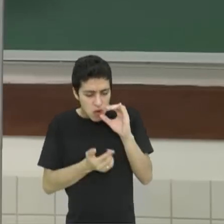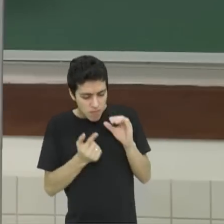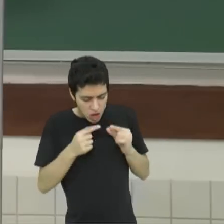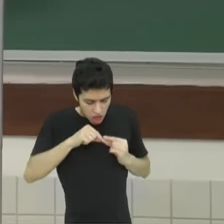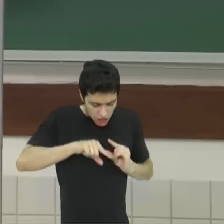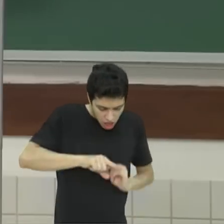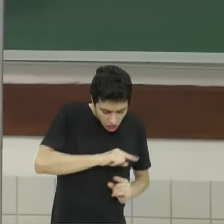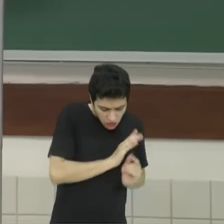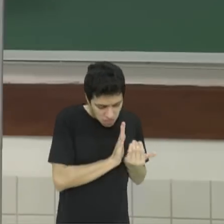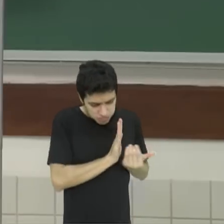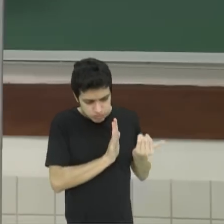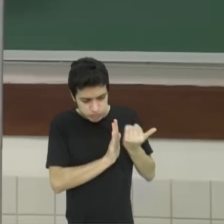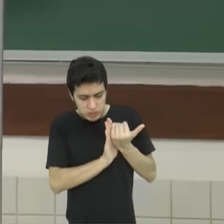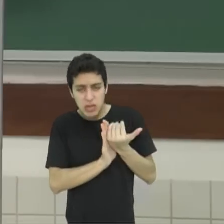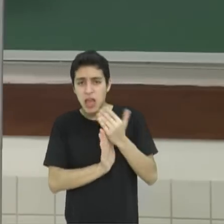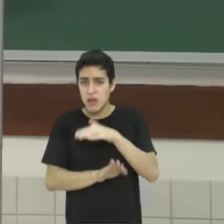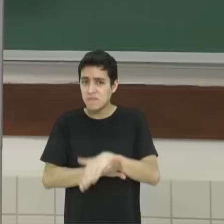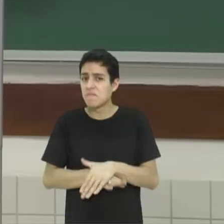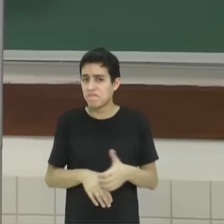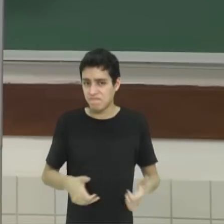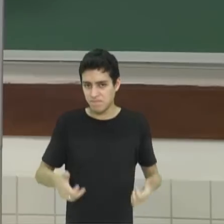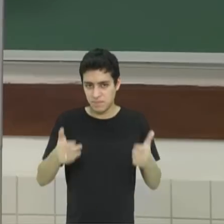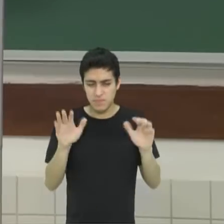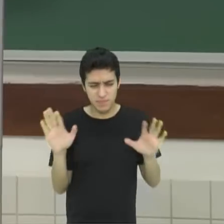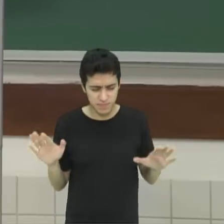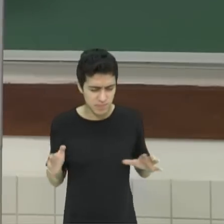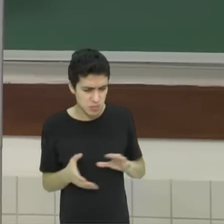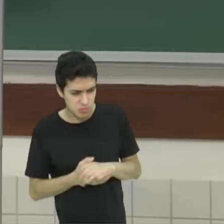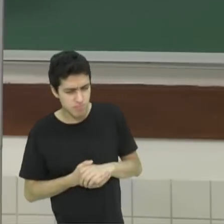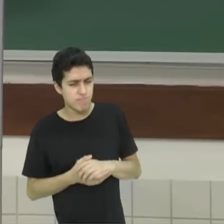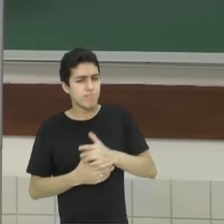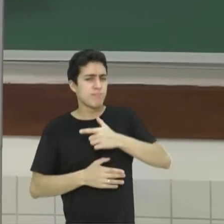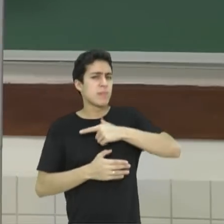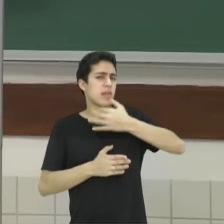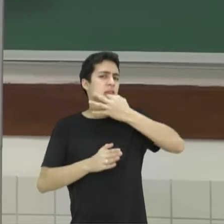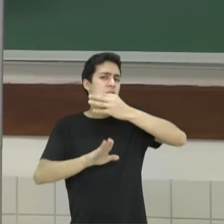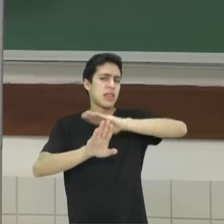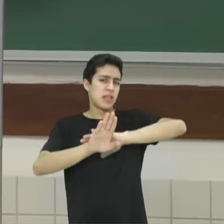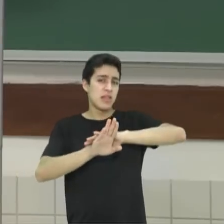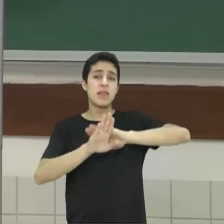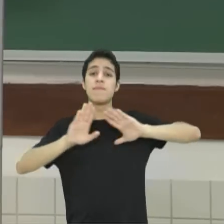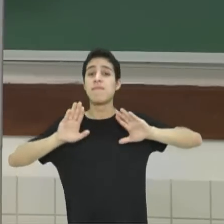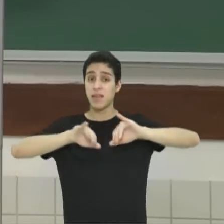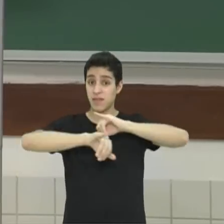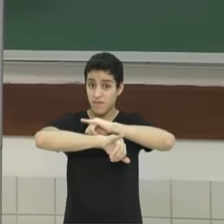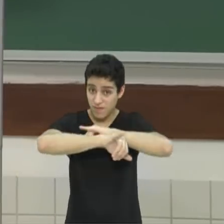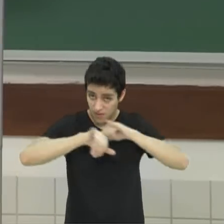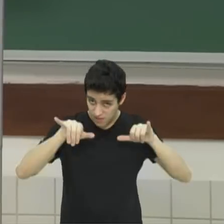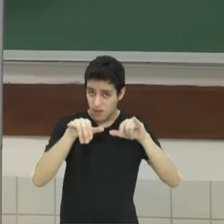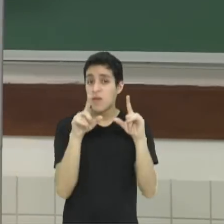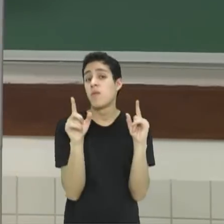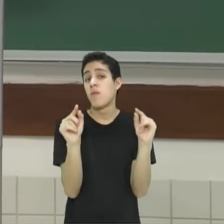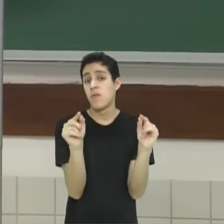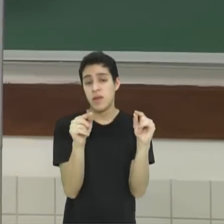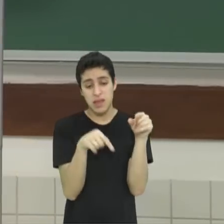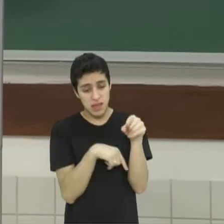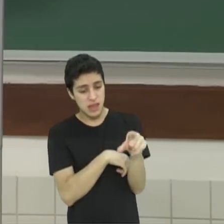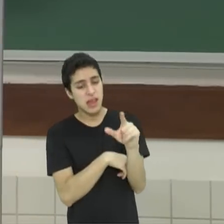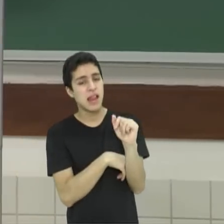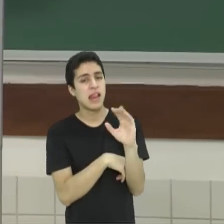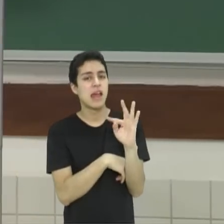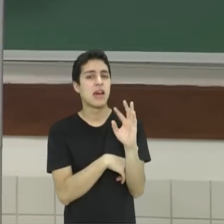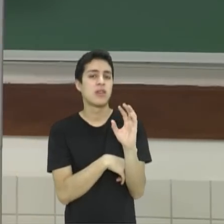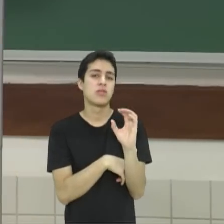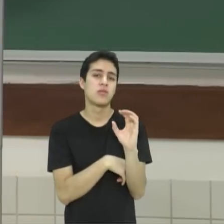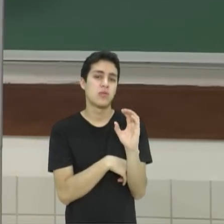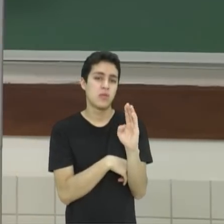neste caso, apesar de ter aquela crítica escondida, ele colocou ali que, no fim, lactobacilo é bom ou não